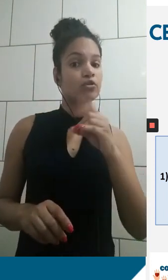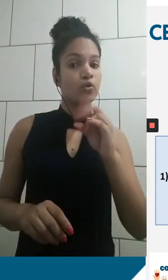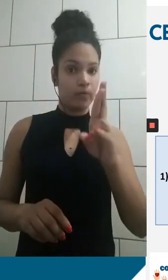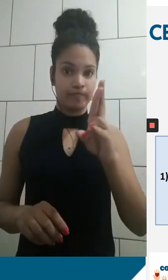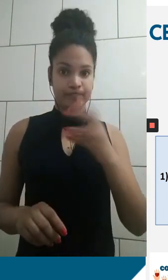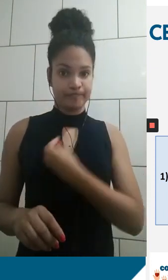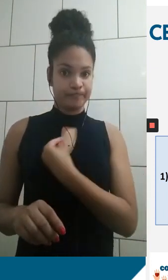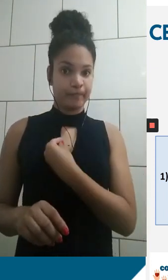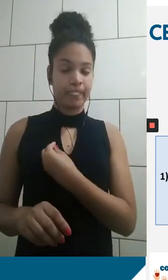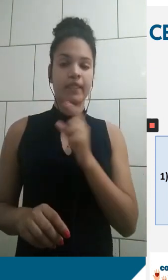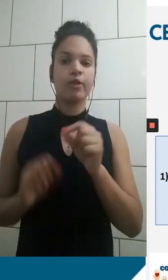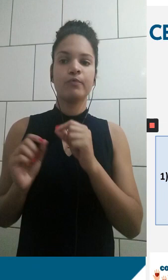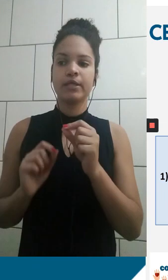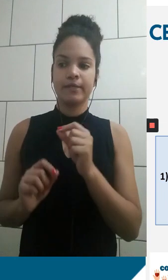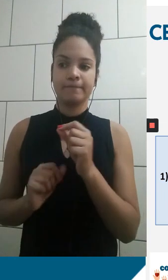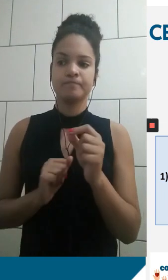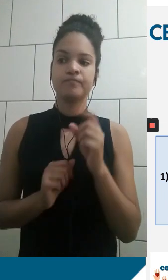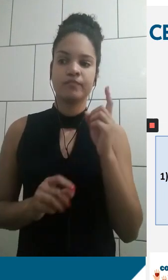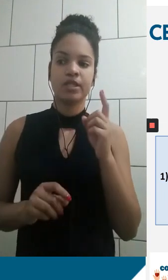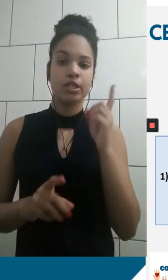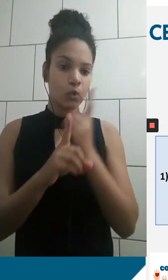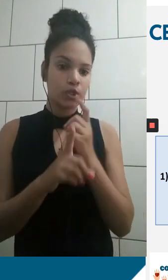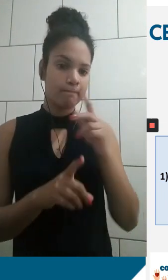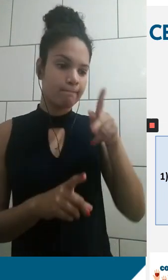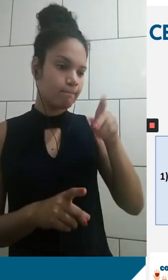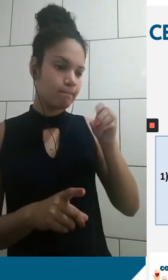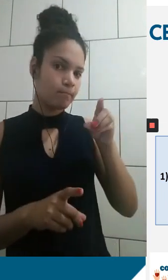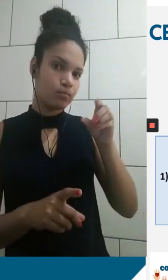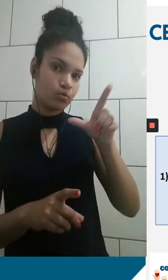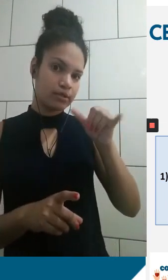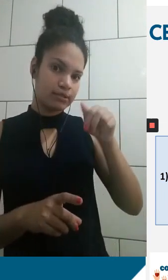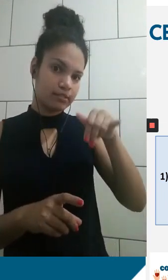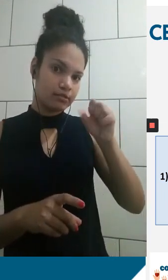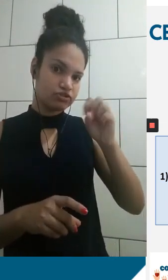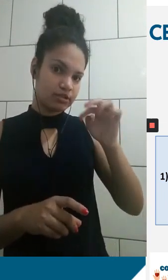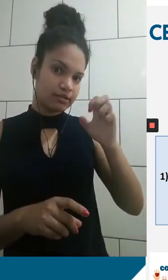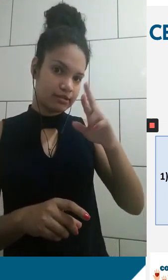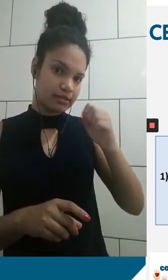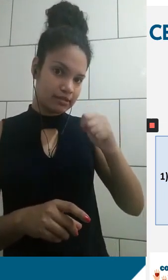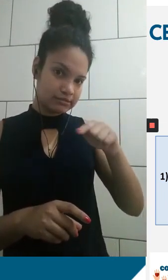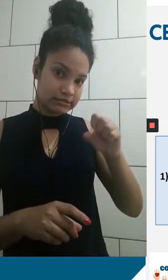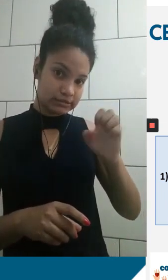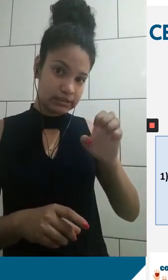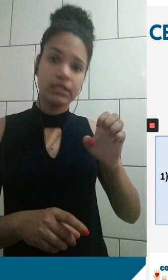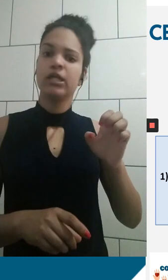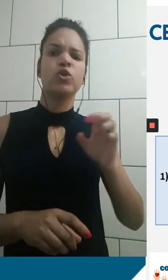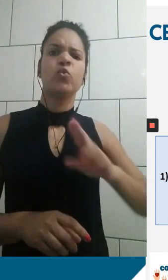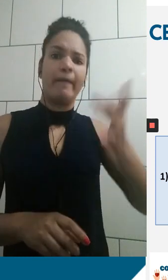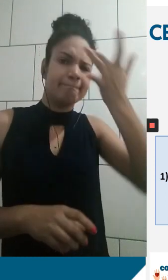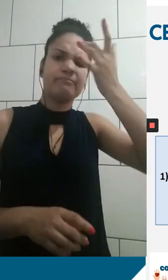Né? O inibidor é esse nomezinho aqui, isoompa, não se preocupem, né? É só para vocês saberem. Então a gente vai